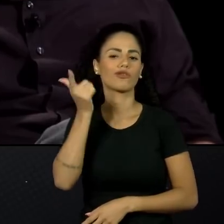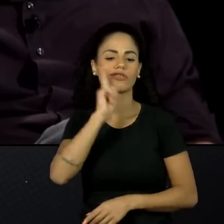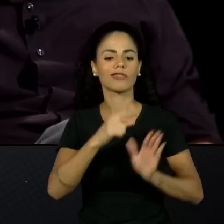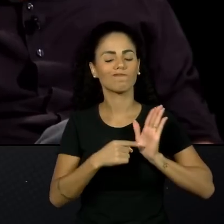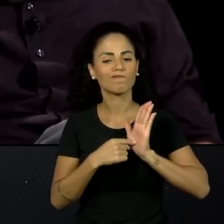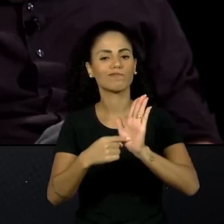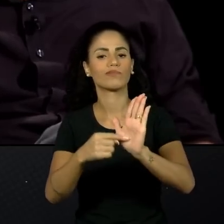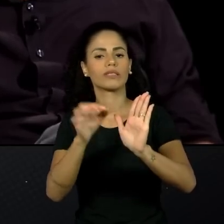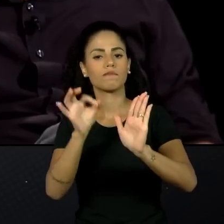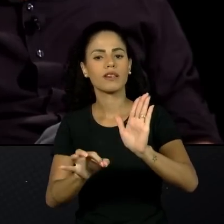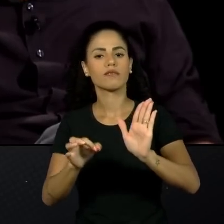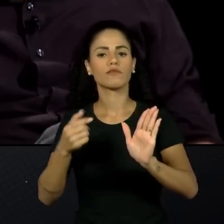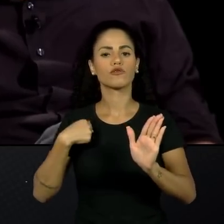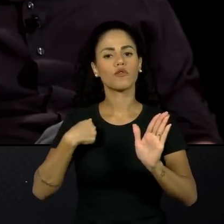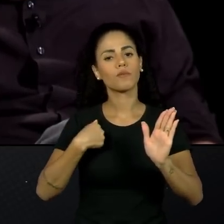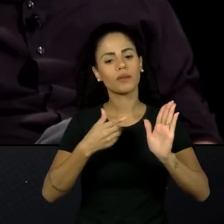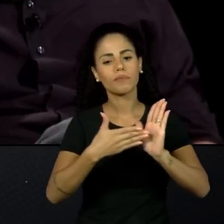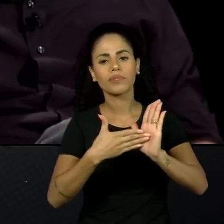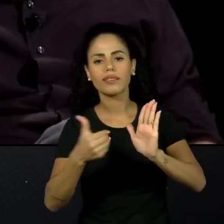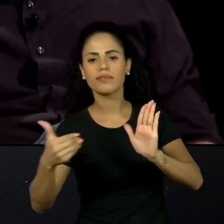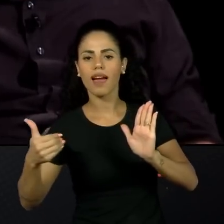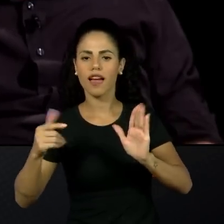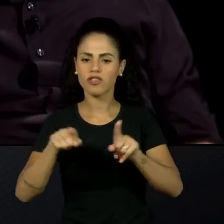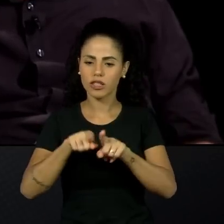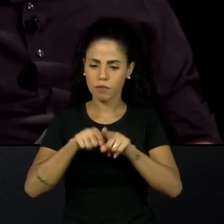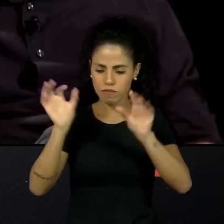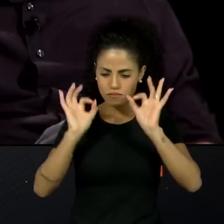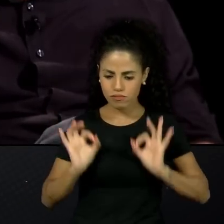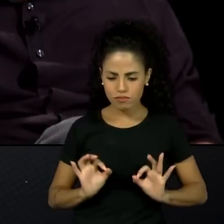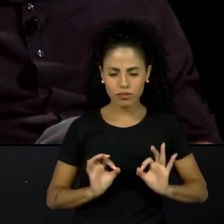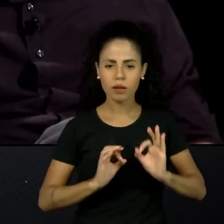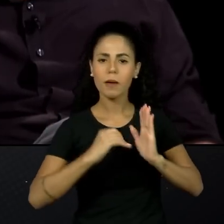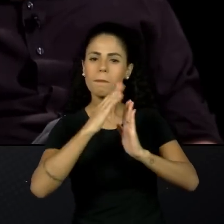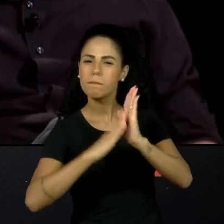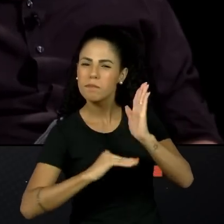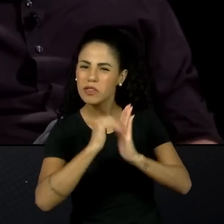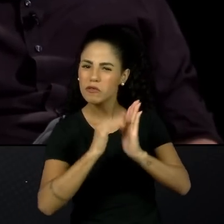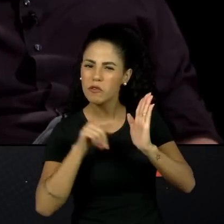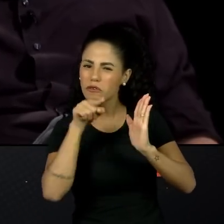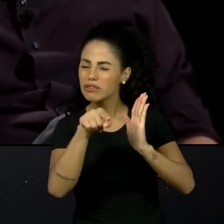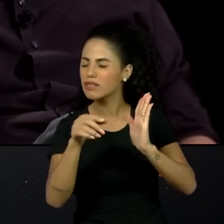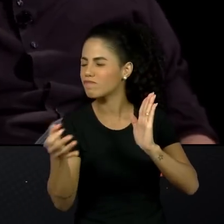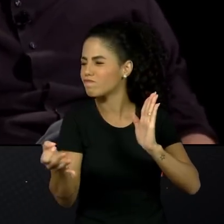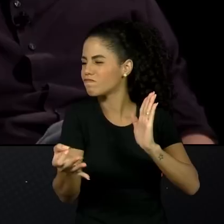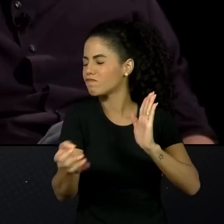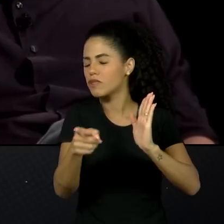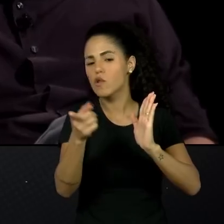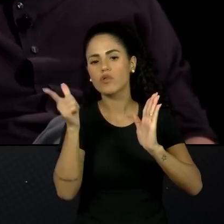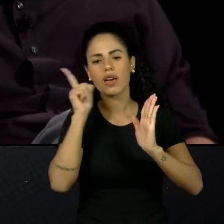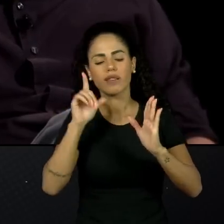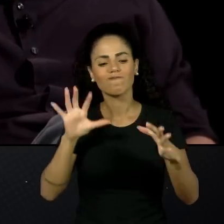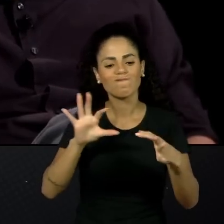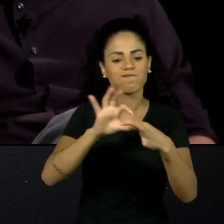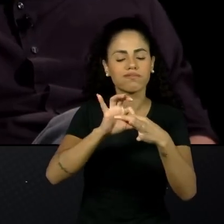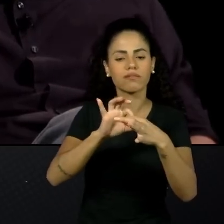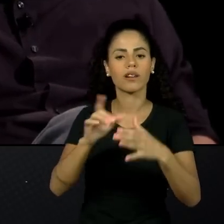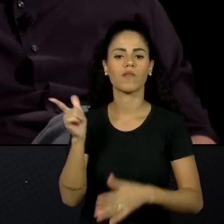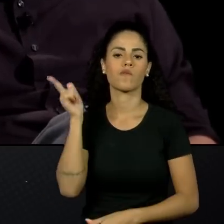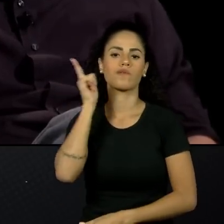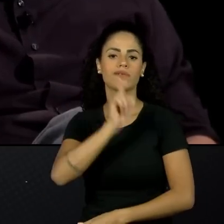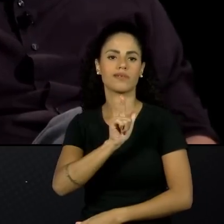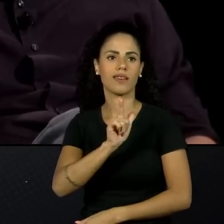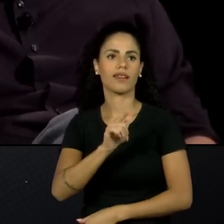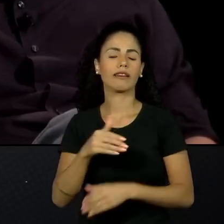a questão estética, porque Gui também pinta, né, é pintor, então ele tem uma ligação muito forte com isso.